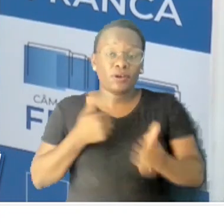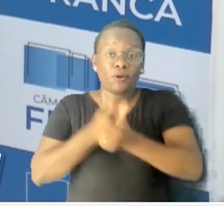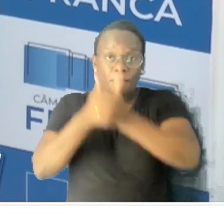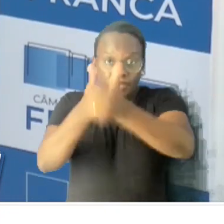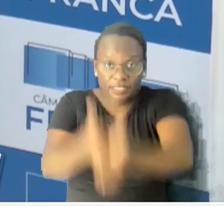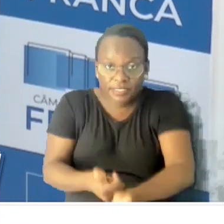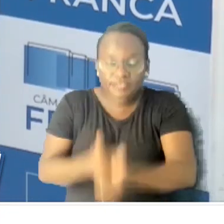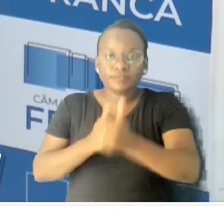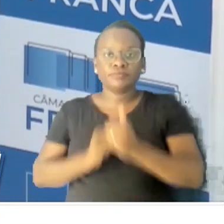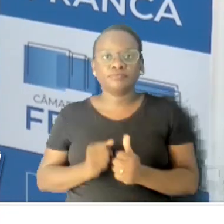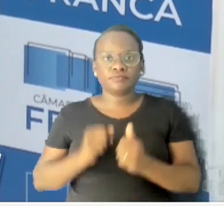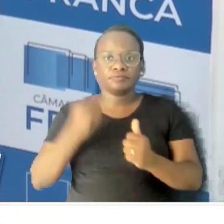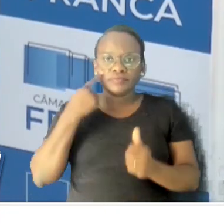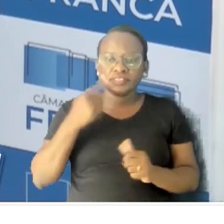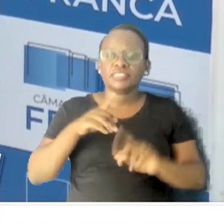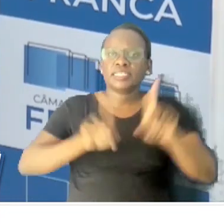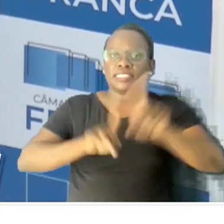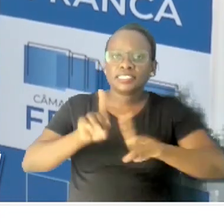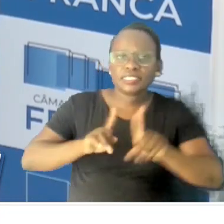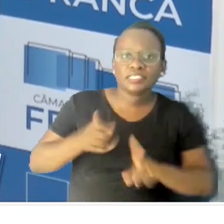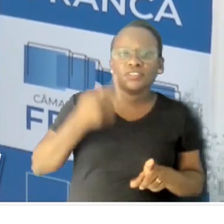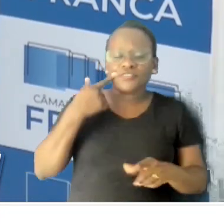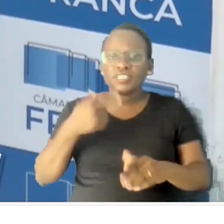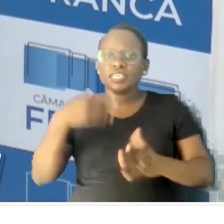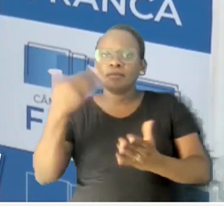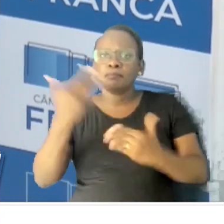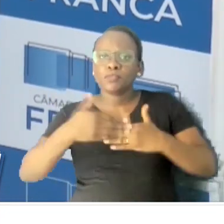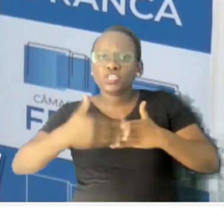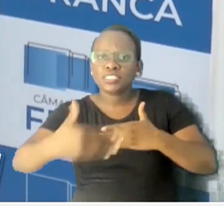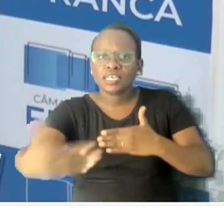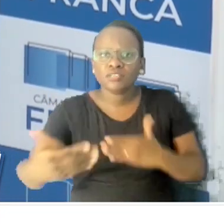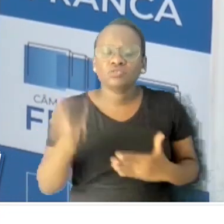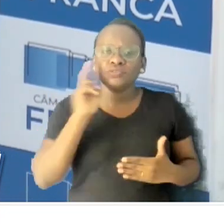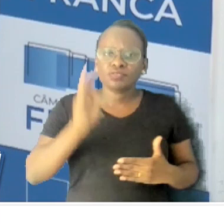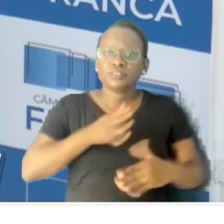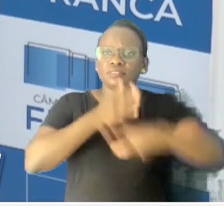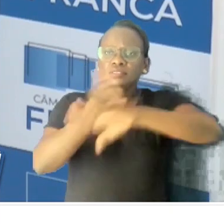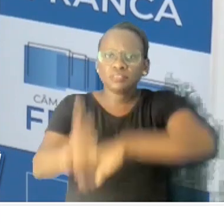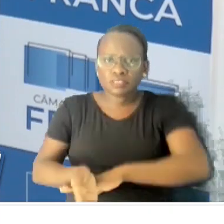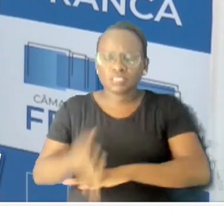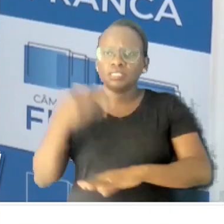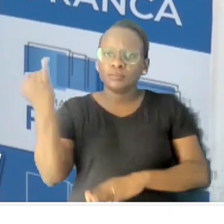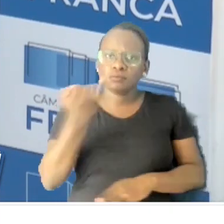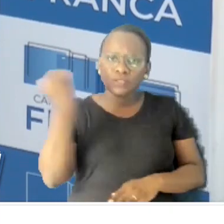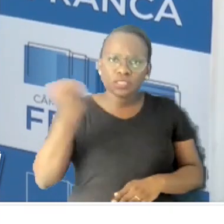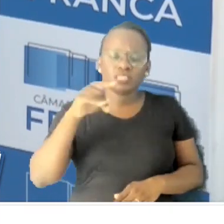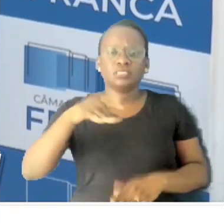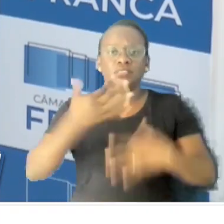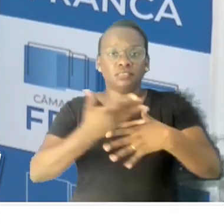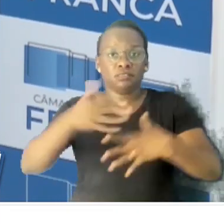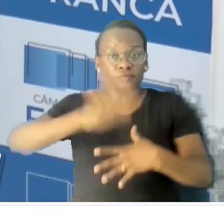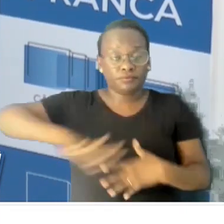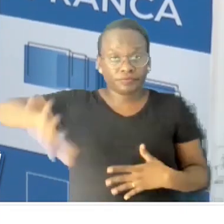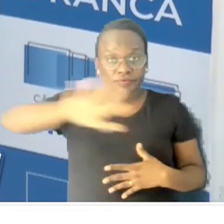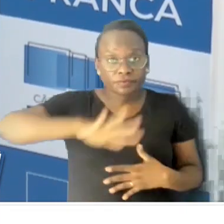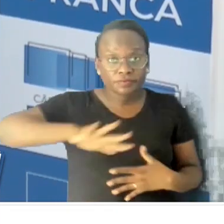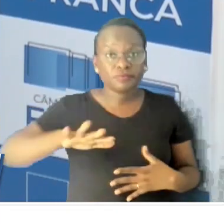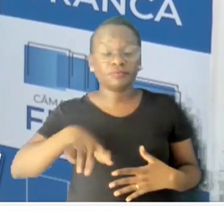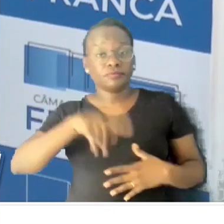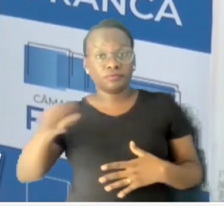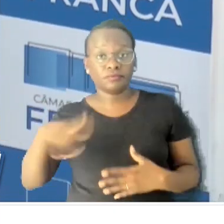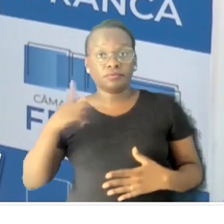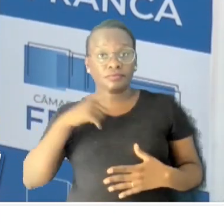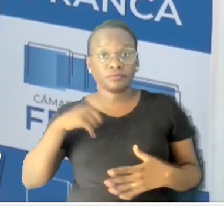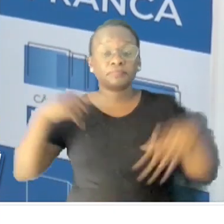a licitação, acompanho os processos e nós somos lá. Importante para a nossa cidade, e o que a gente tem que ter